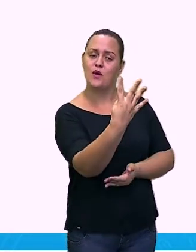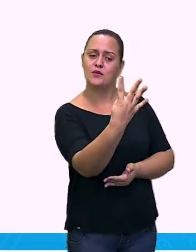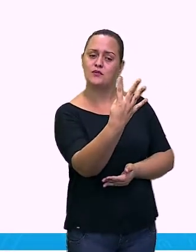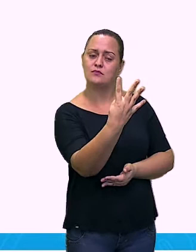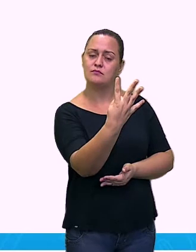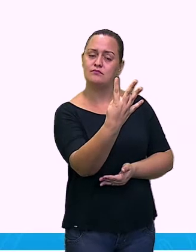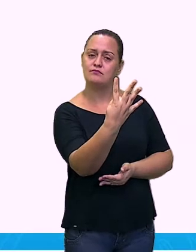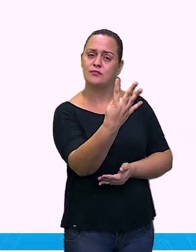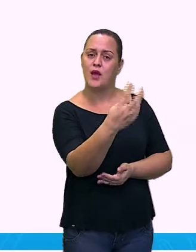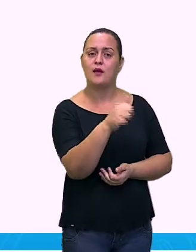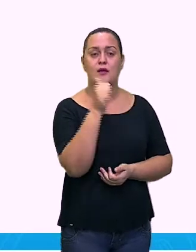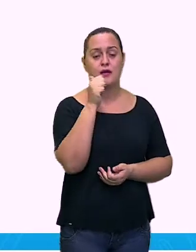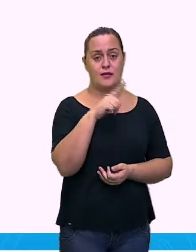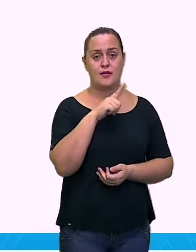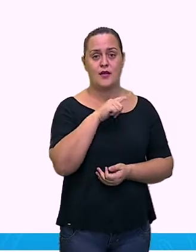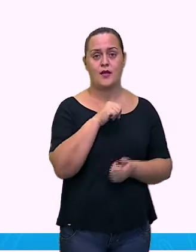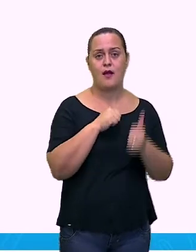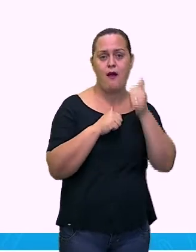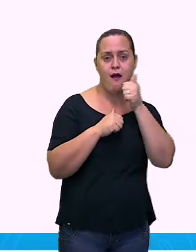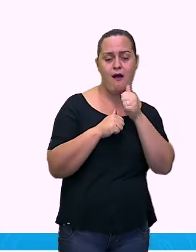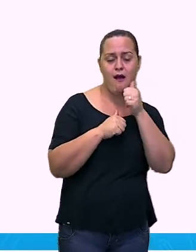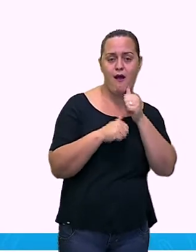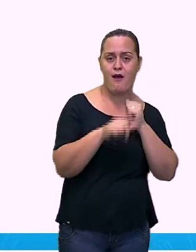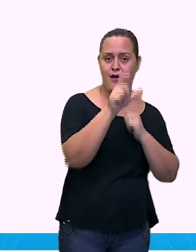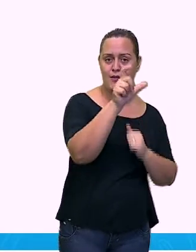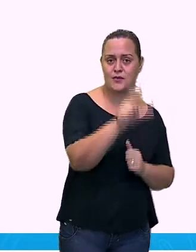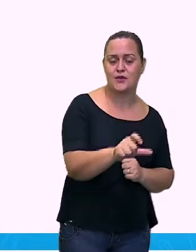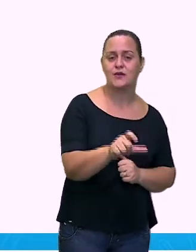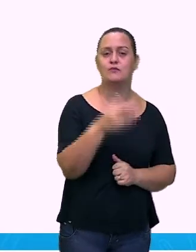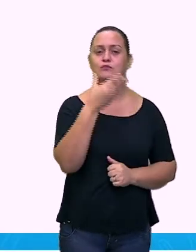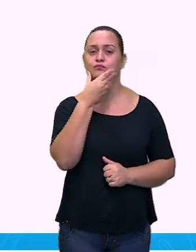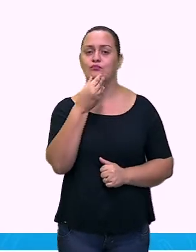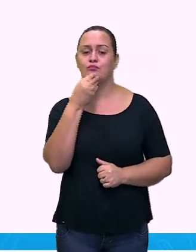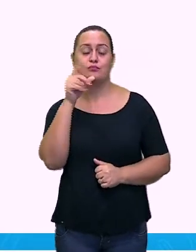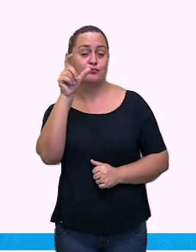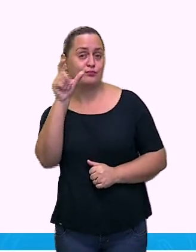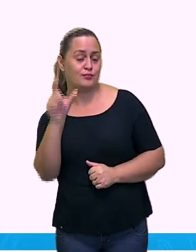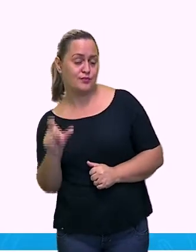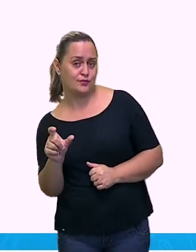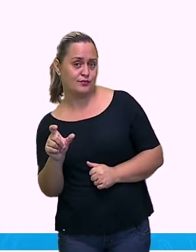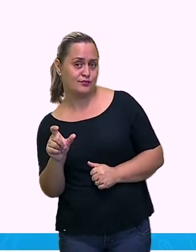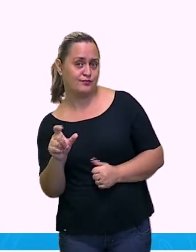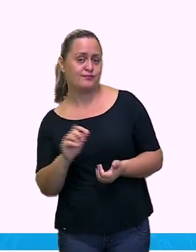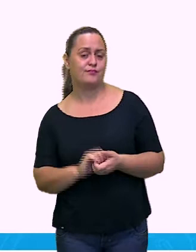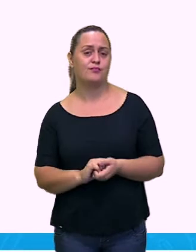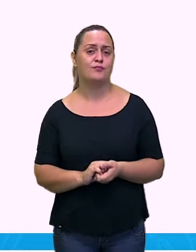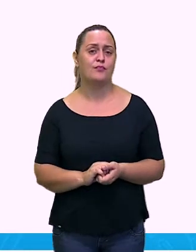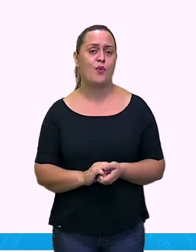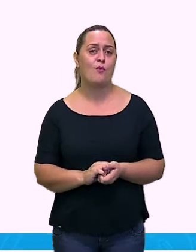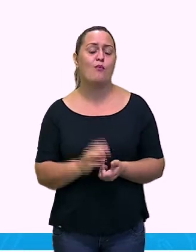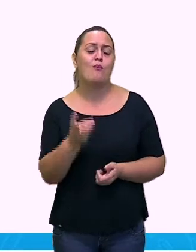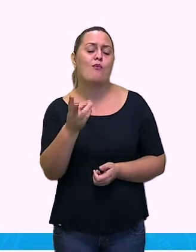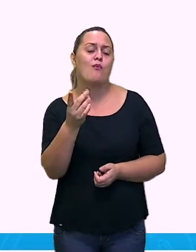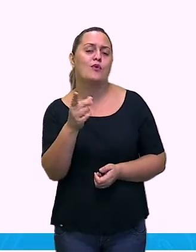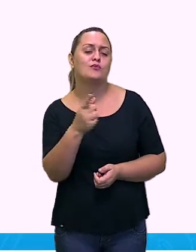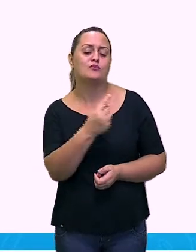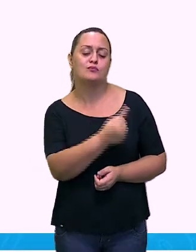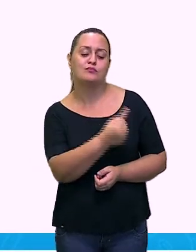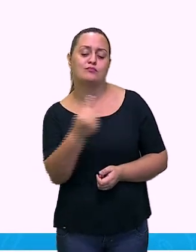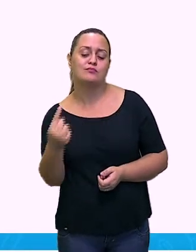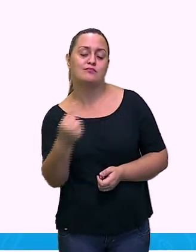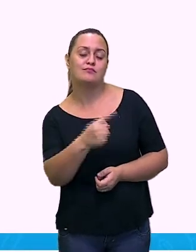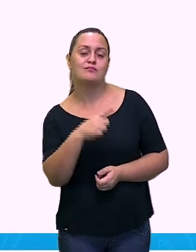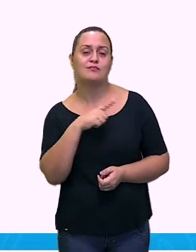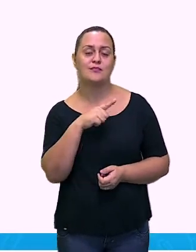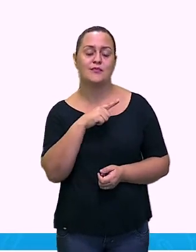para essa menina e esse menino vamos ver quantas quantas partes vai dar para cada um primeiro